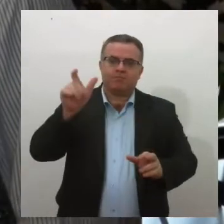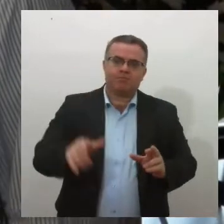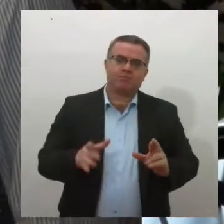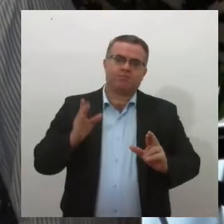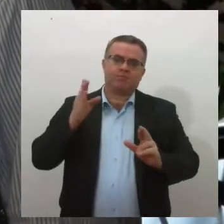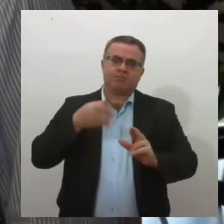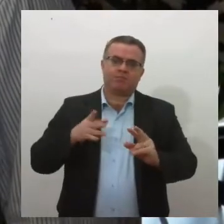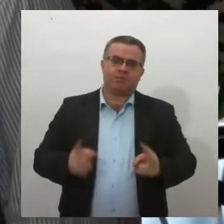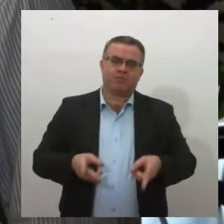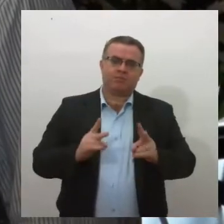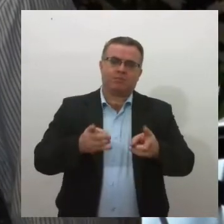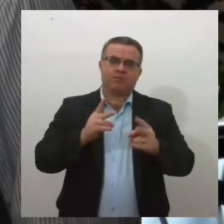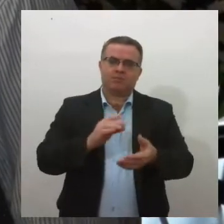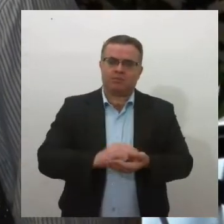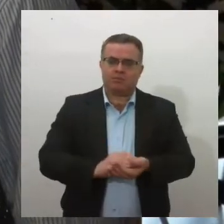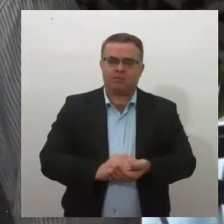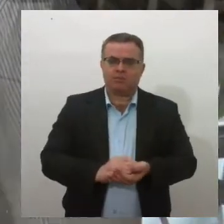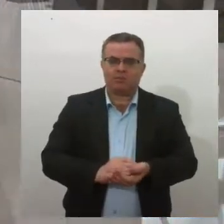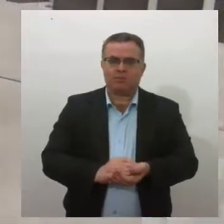eterniza através do legado que deixa.